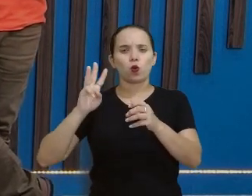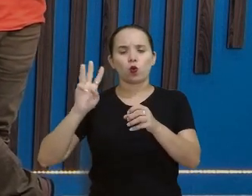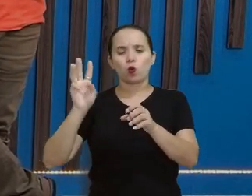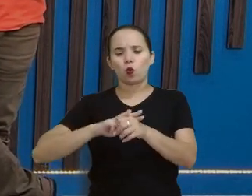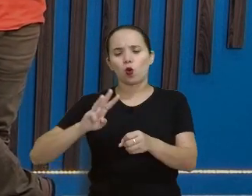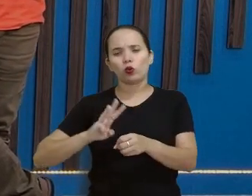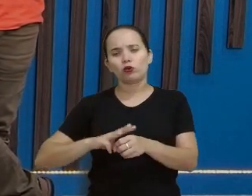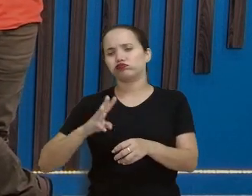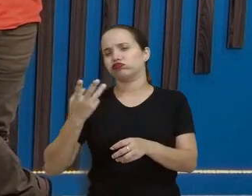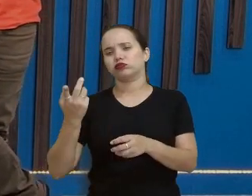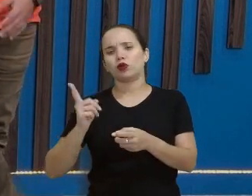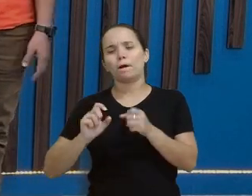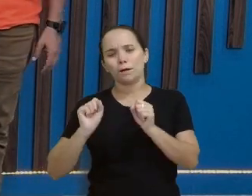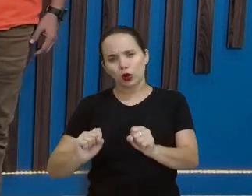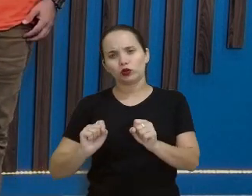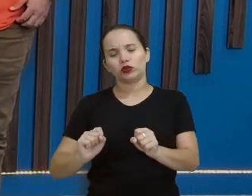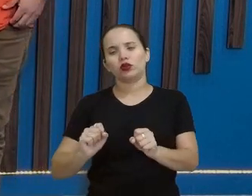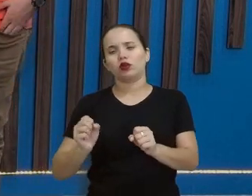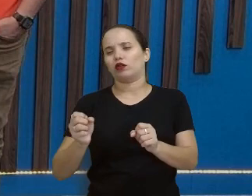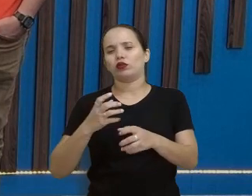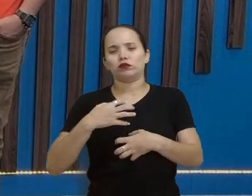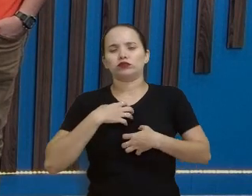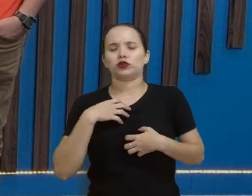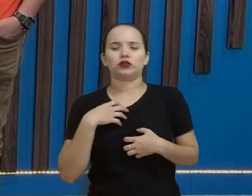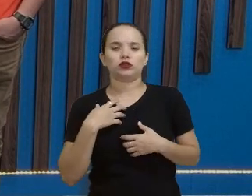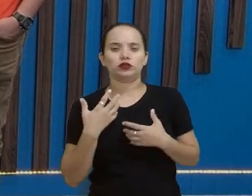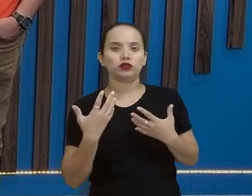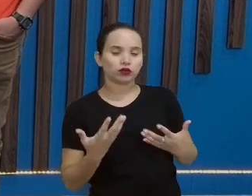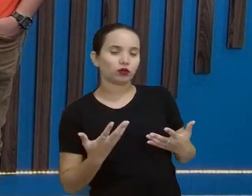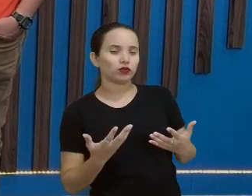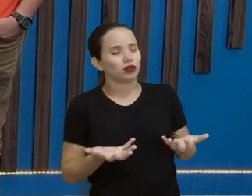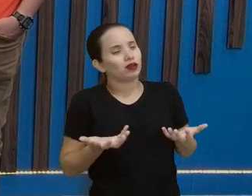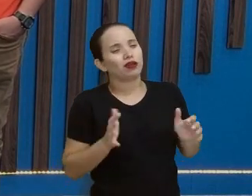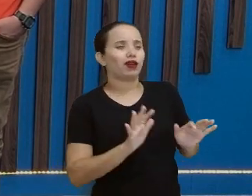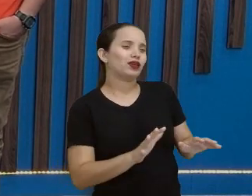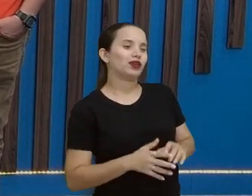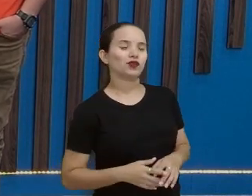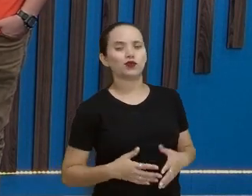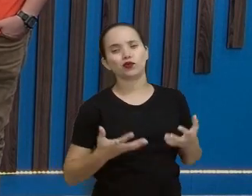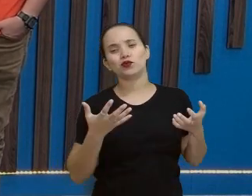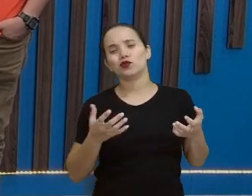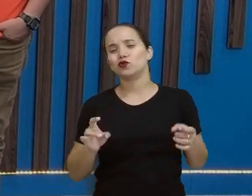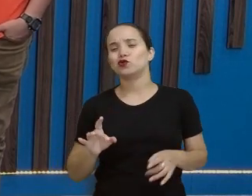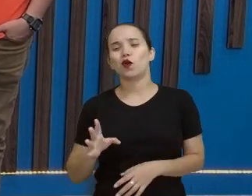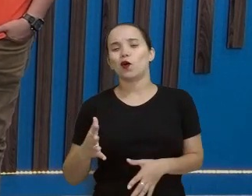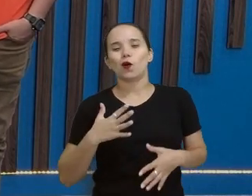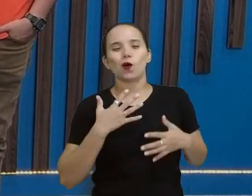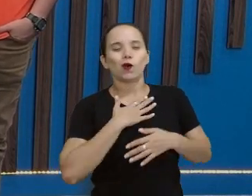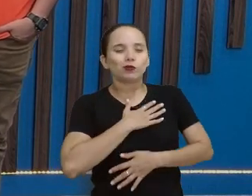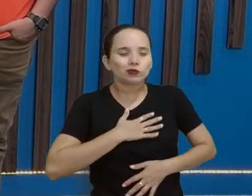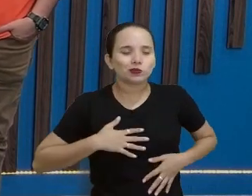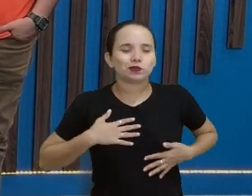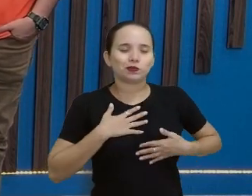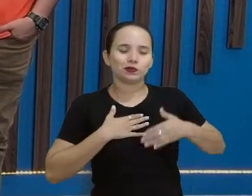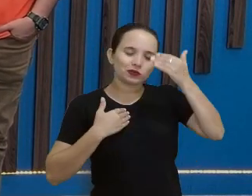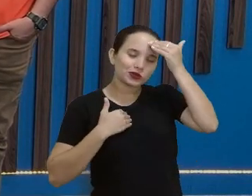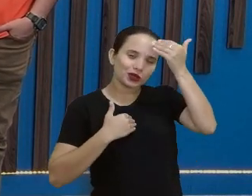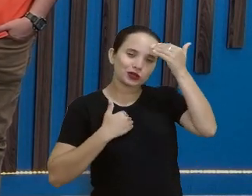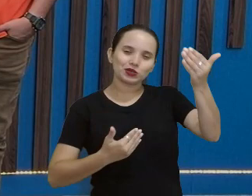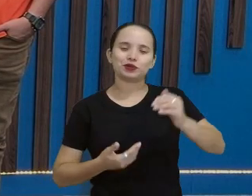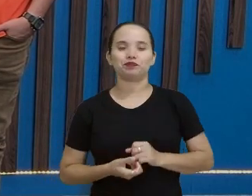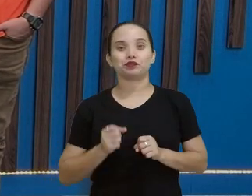criatividade de vocês vocês. sentirem de mandar, beleza? E, gente, gratidão, né, por essa jornada. Só Muito podemos bom. agradecer. Ano que vem a